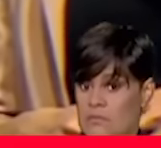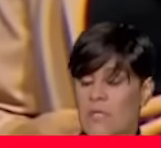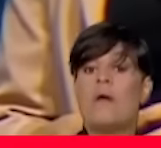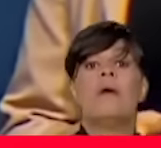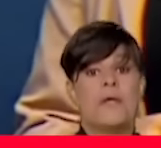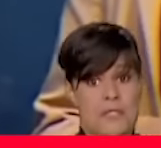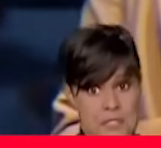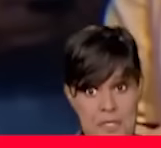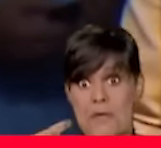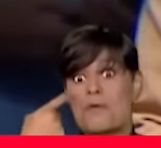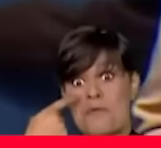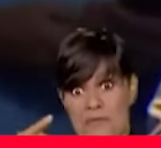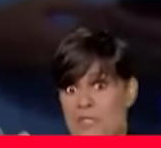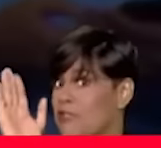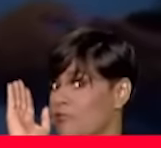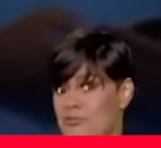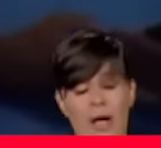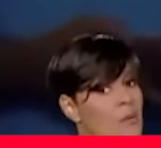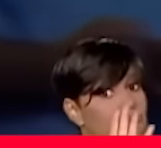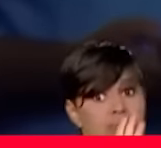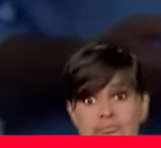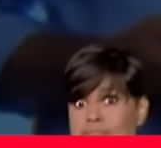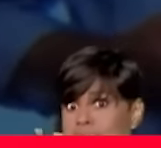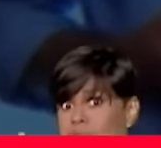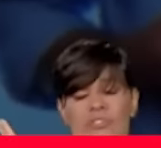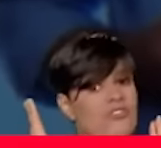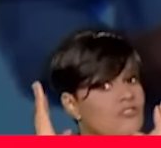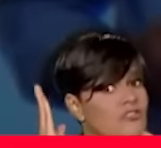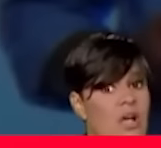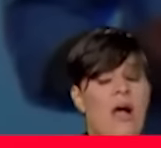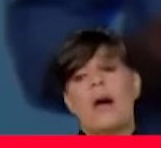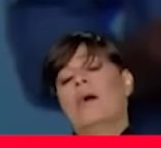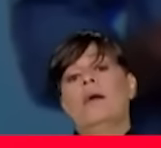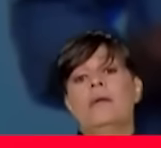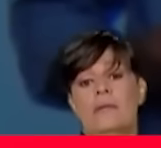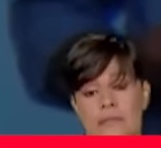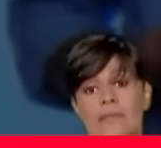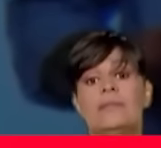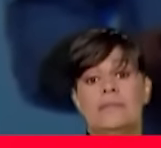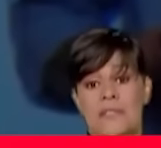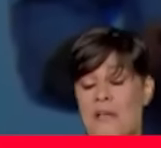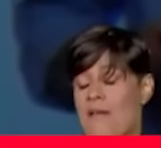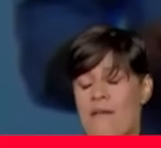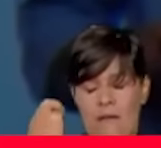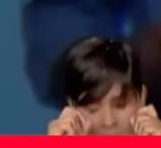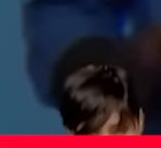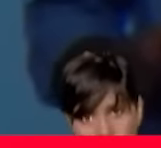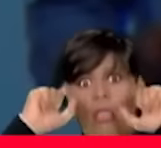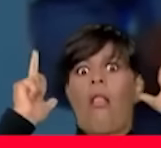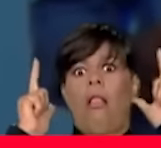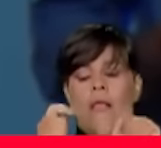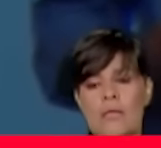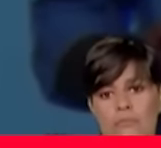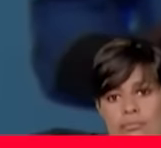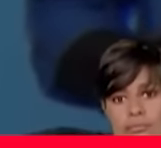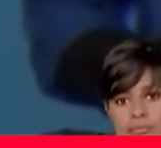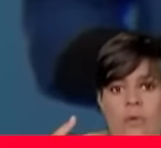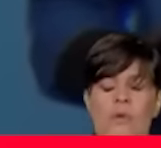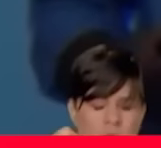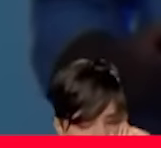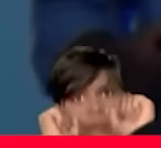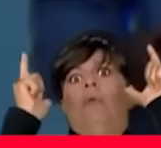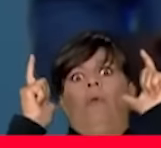tive dezenas de enchentes na minha vida. Já acordei muitas vezes de madrugada, brigando com